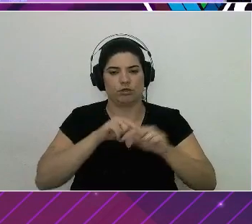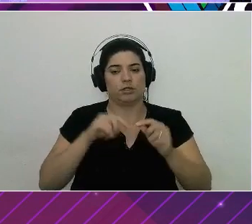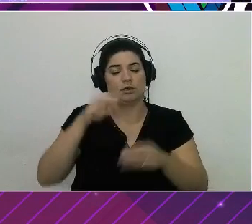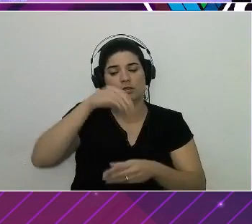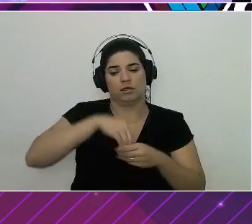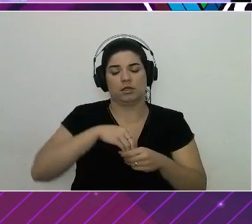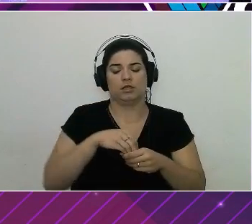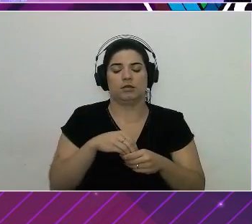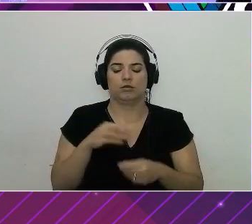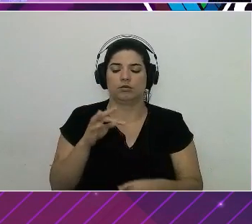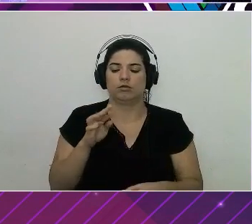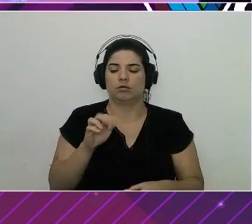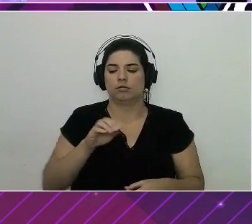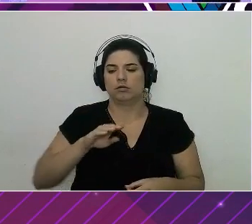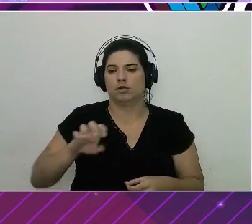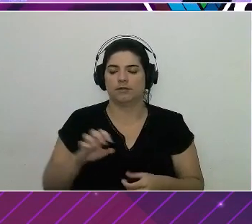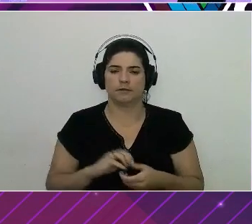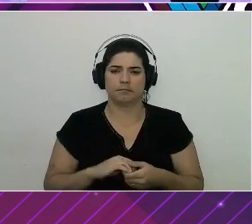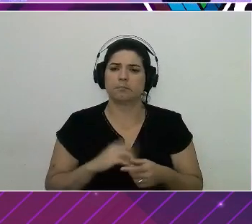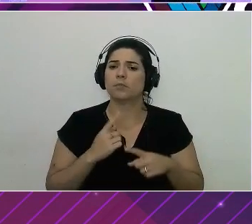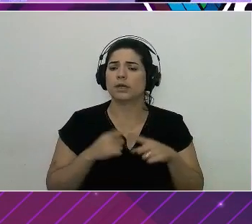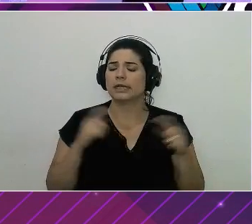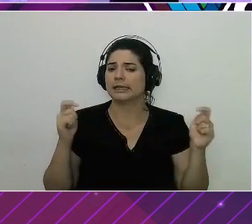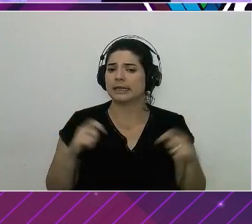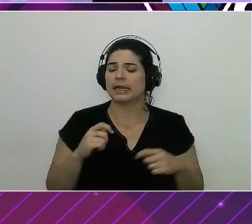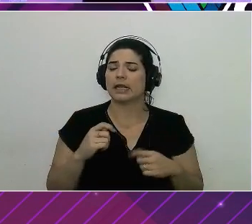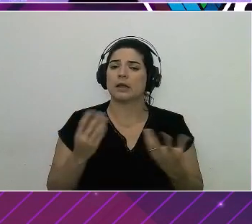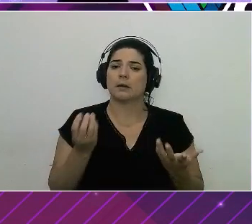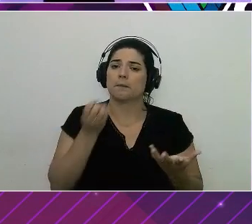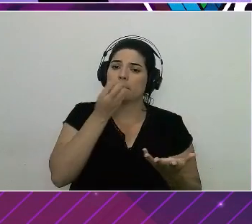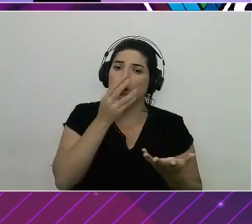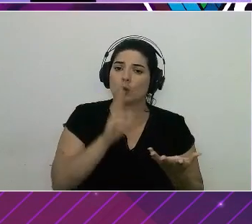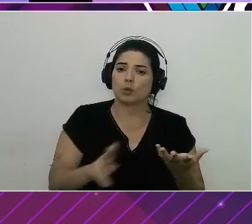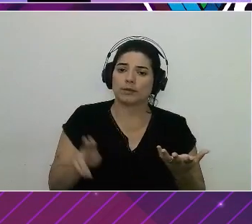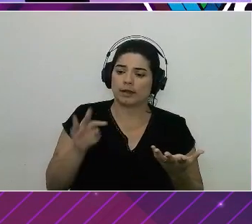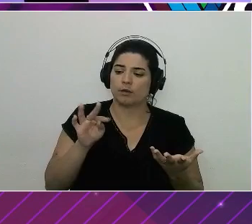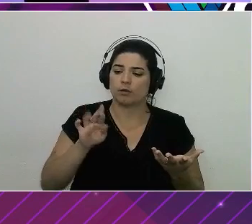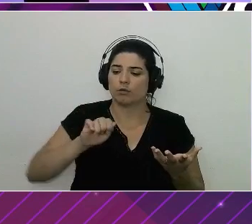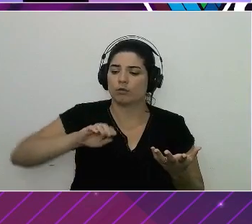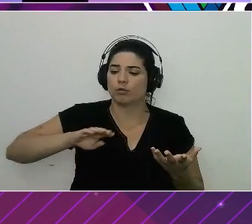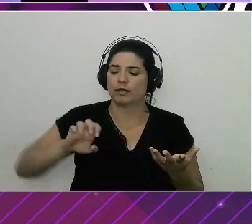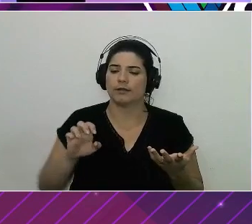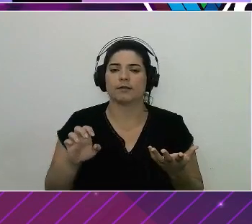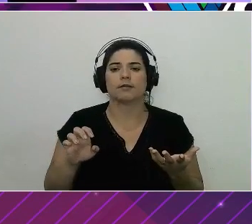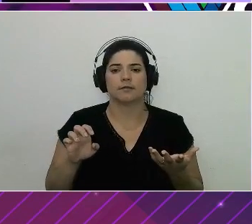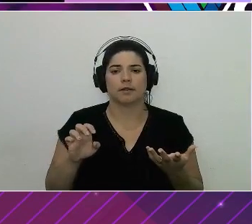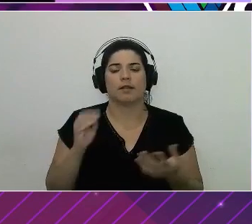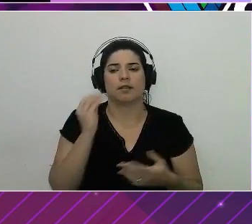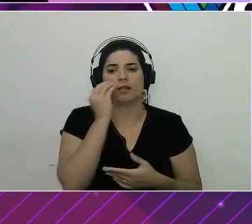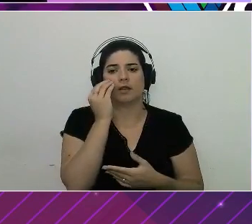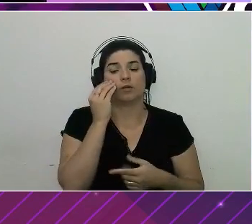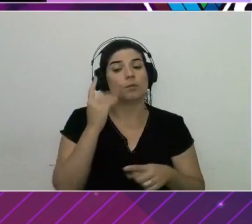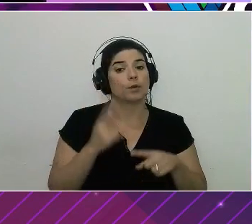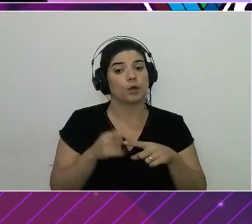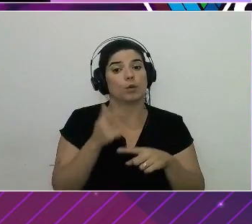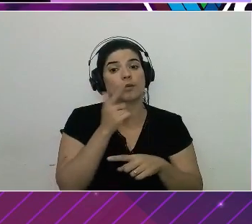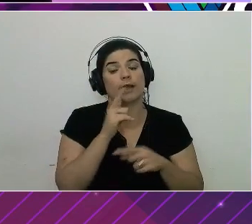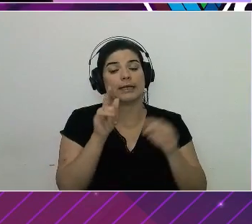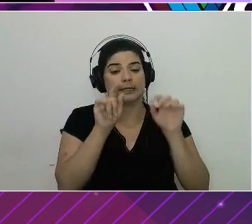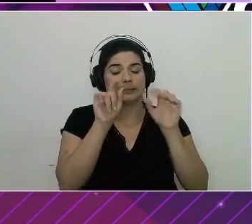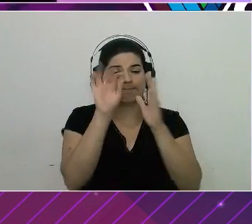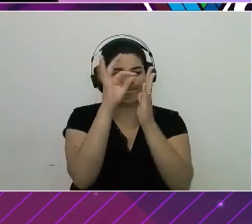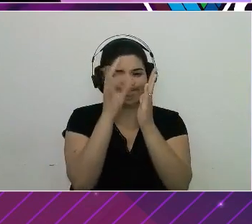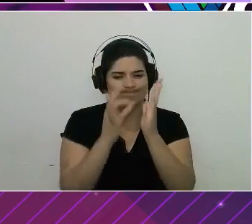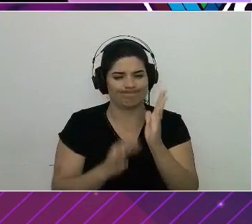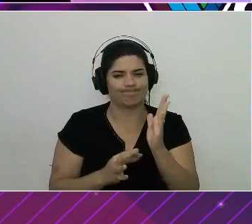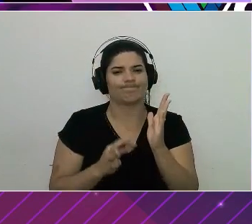ideia de por que vale a pena usar o Trace-Based Testing. Uma forma é porque você consegue escrever testes de uma forma mais tranquila,